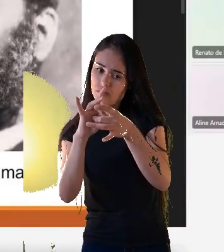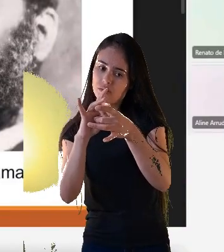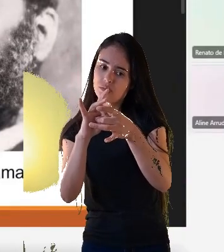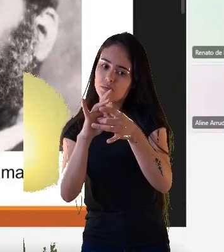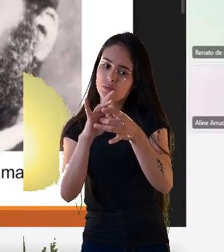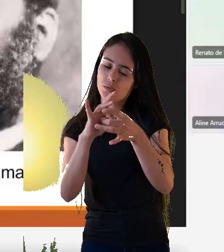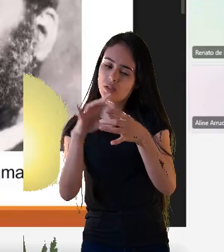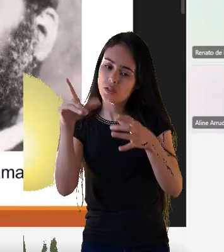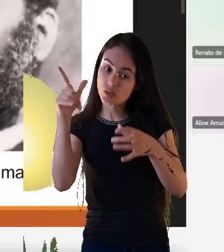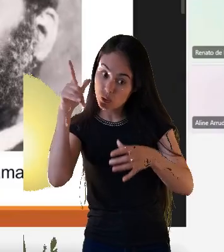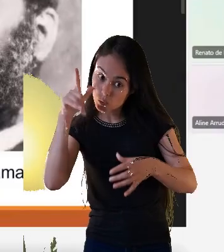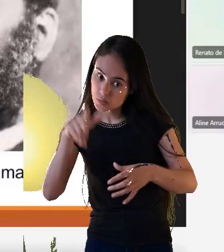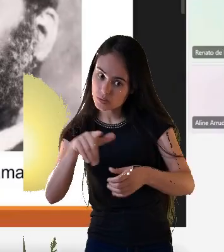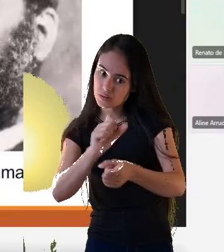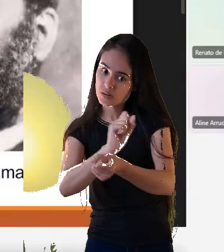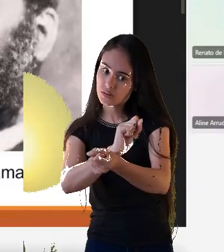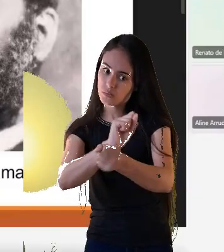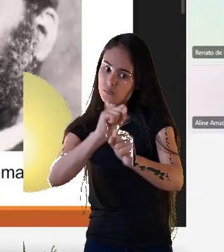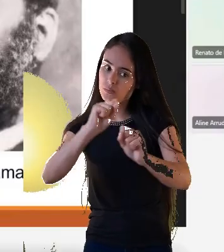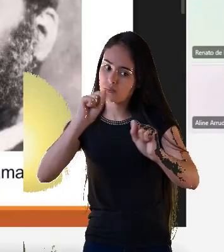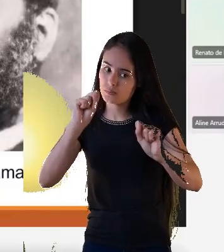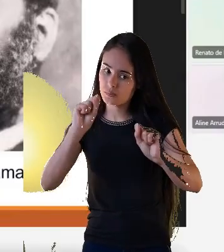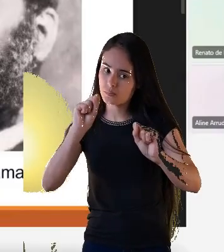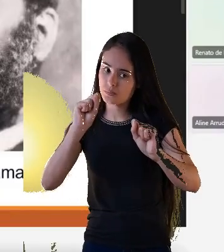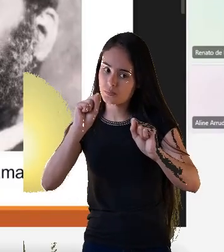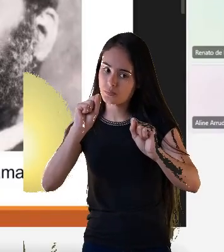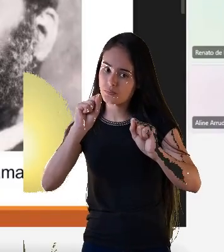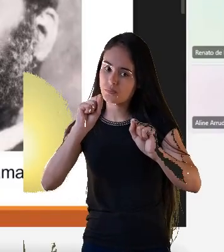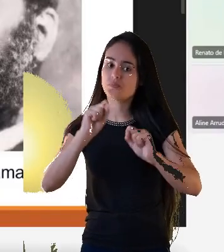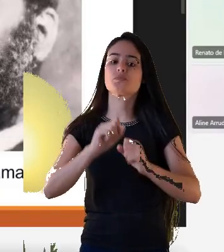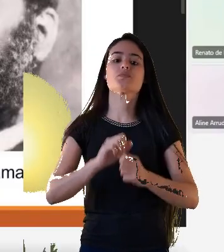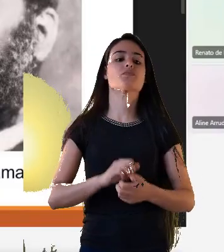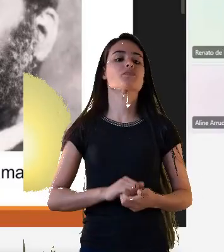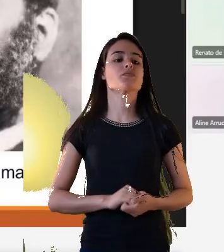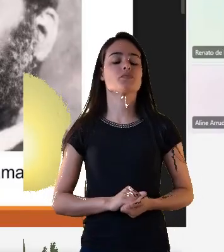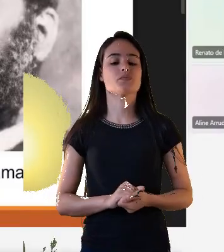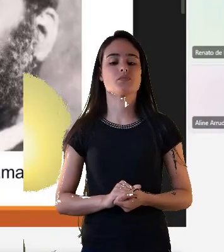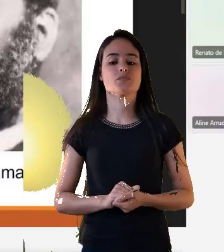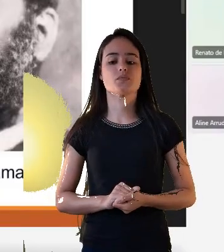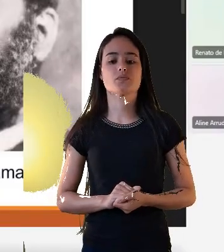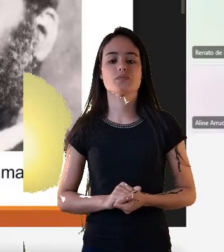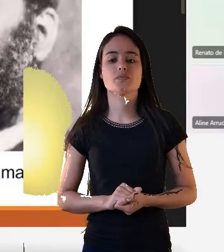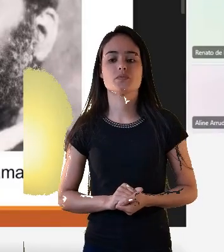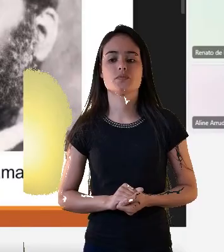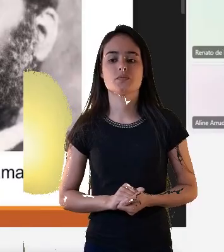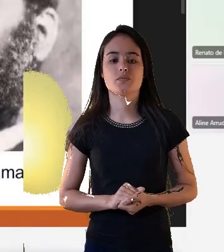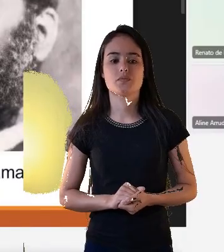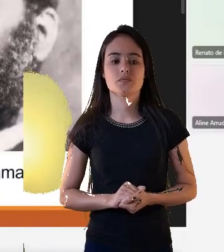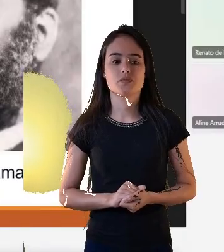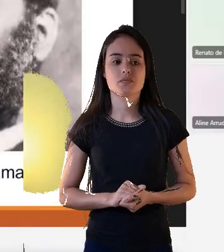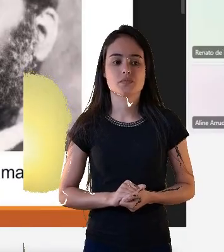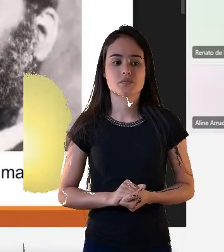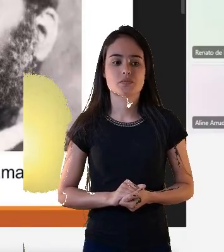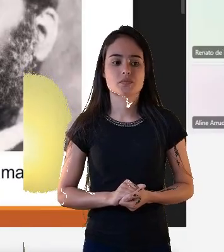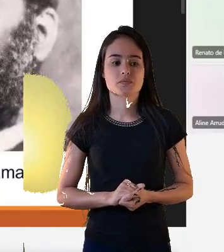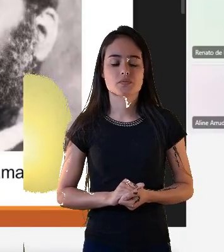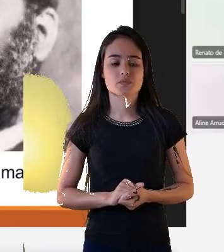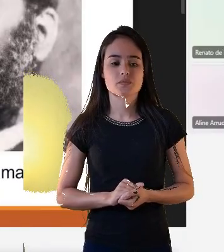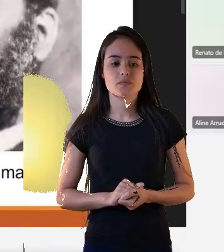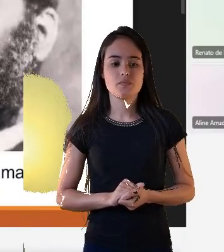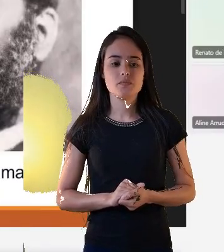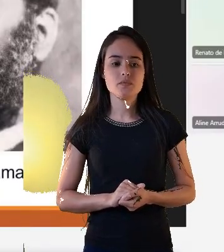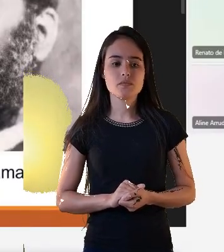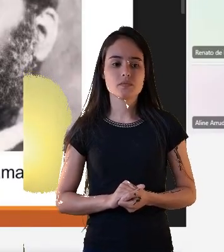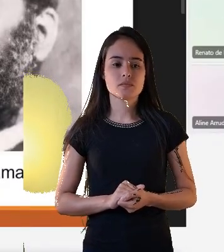nesse processo, né? E construíram junto essa abolição, né?